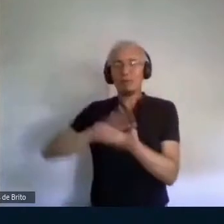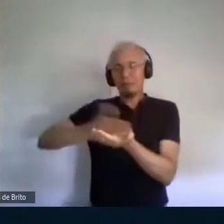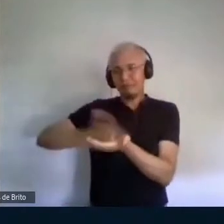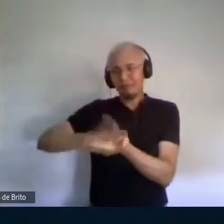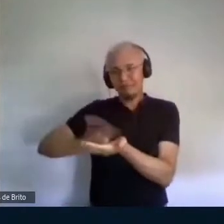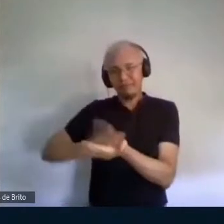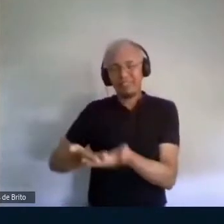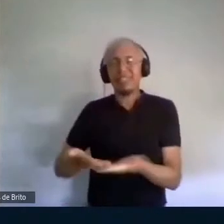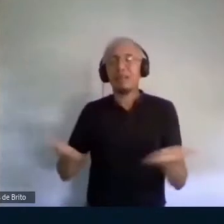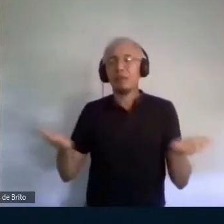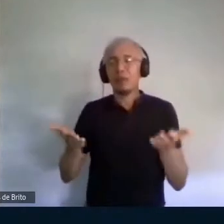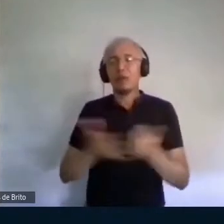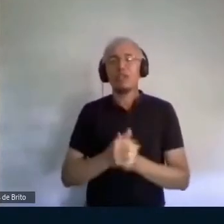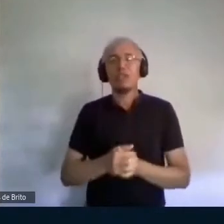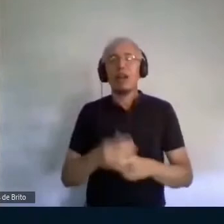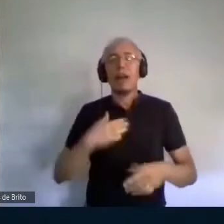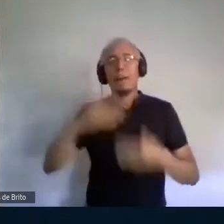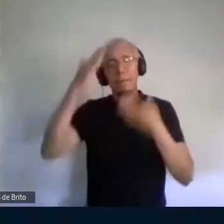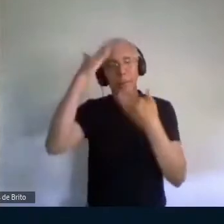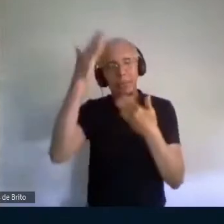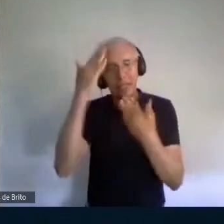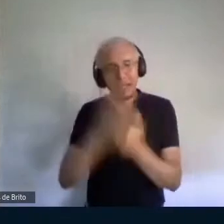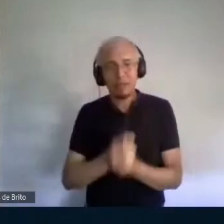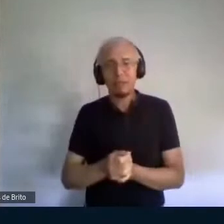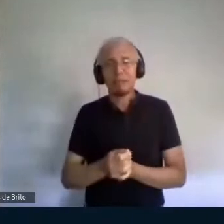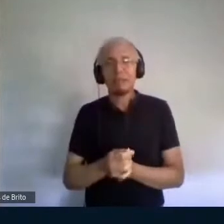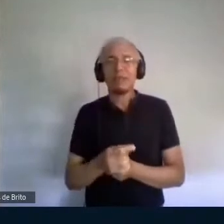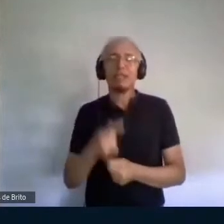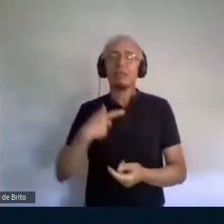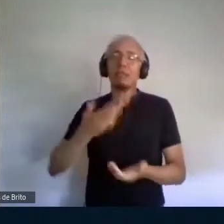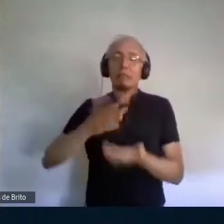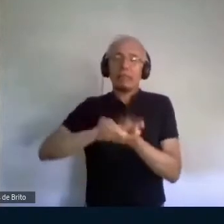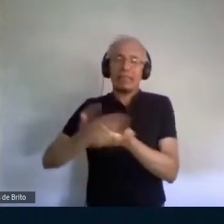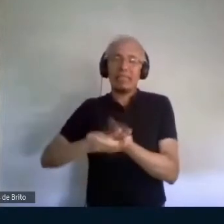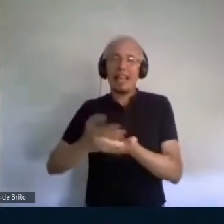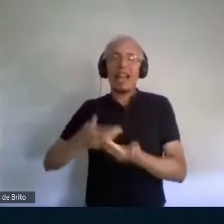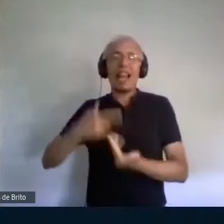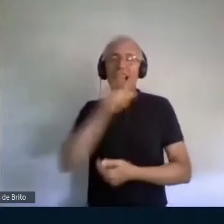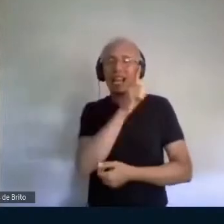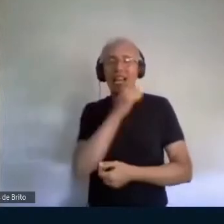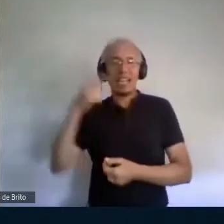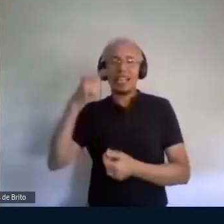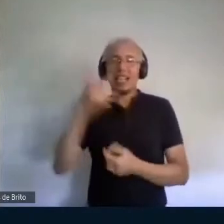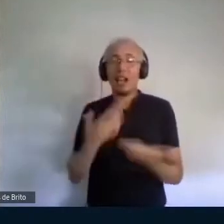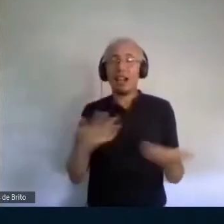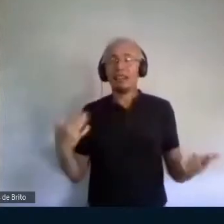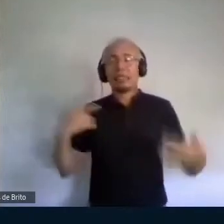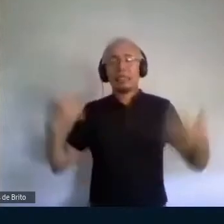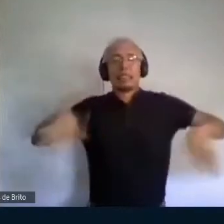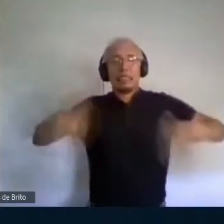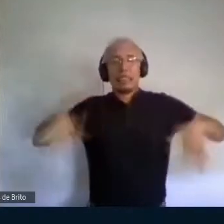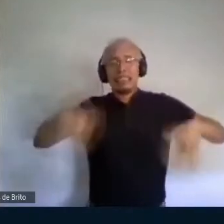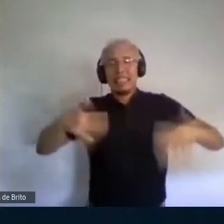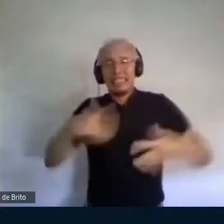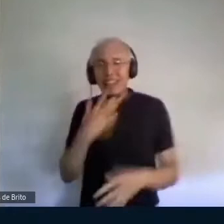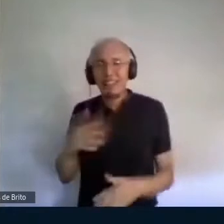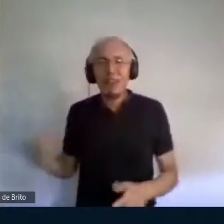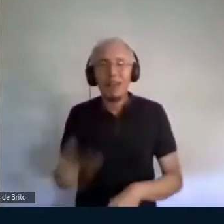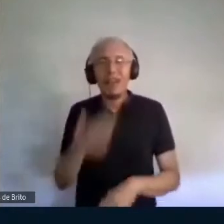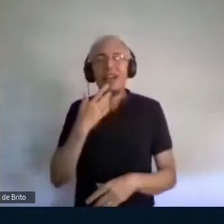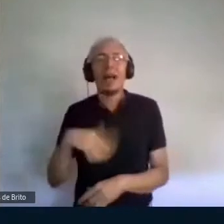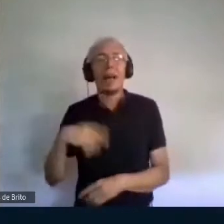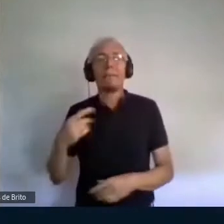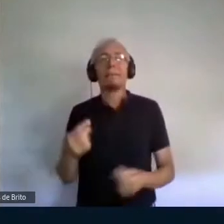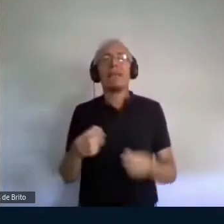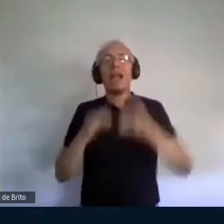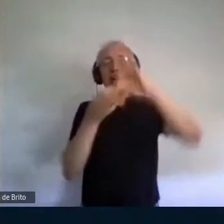que estiveram com a gente aqui. Obrigada por terem traduzido a Lira numa emergência e numa fala mais rápida do que a minha, porque